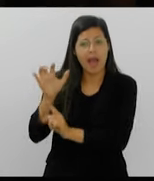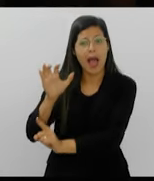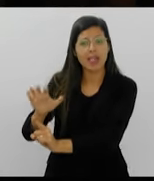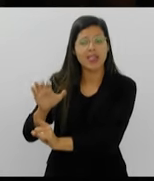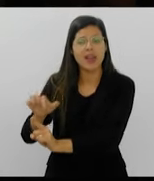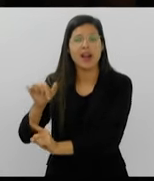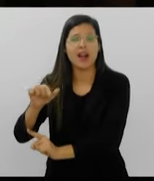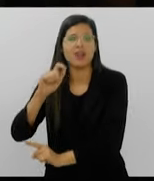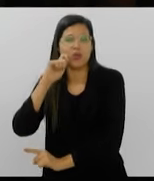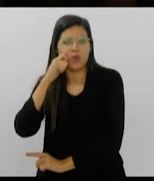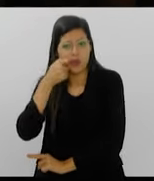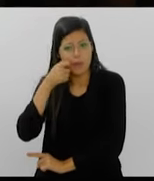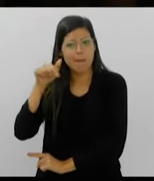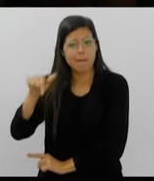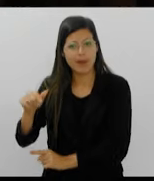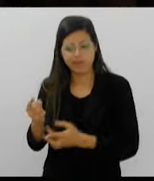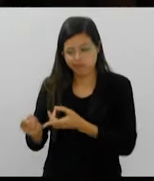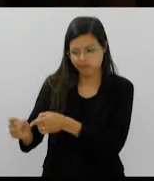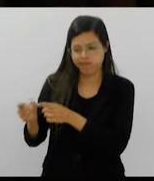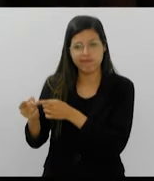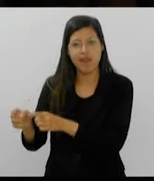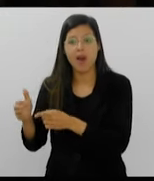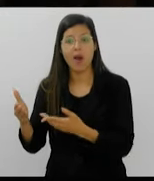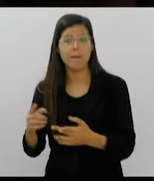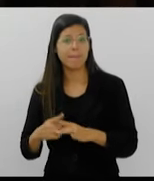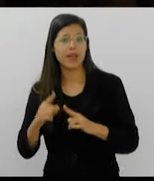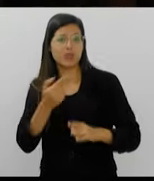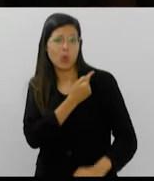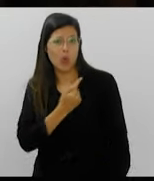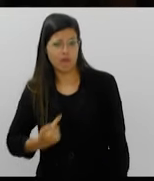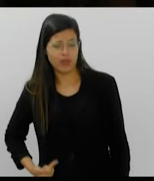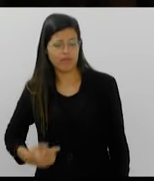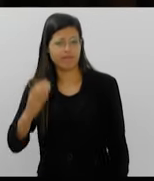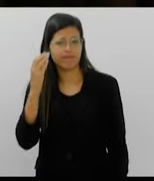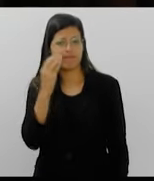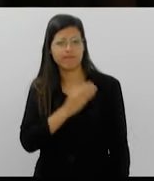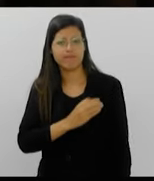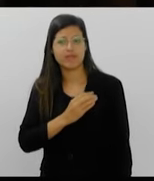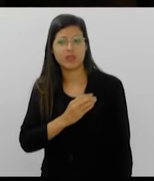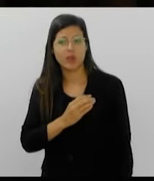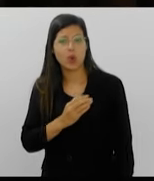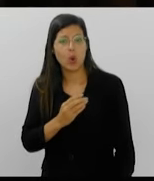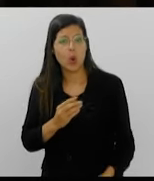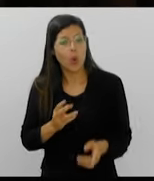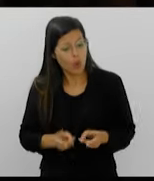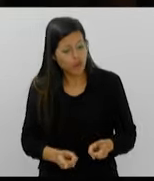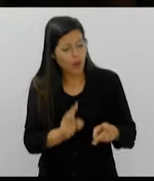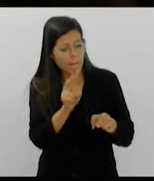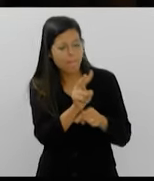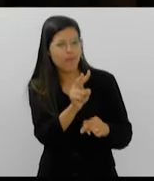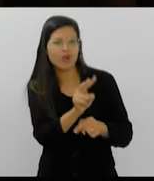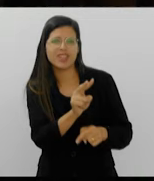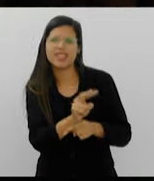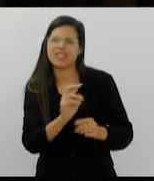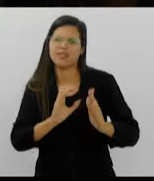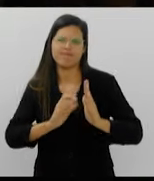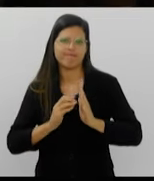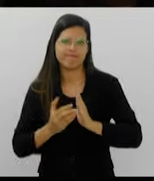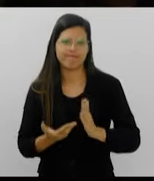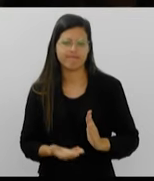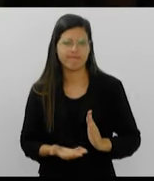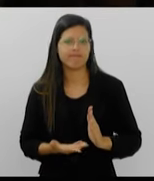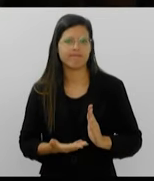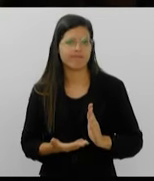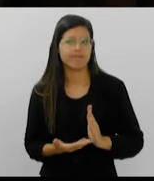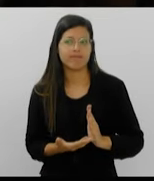Eduardo Paes durante todo o processo eleitoral. Mas é o mesmo governador Cláudio Castro que dá guarida a esses partidos. Aliás,